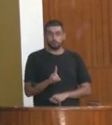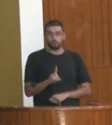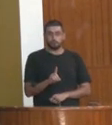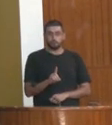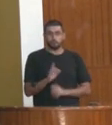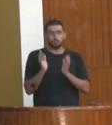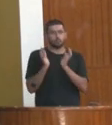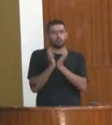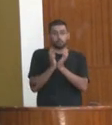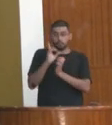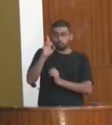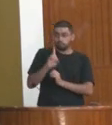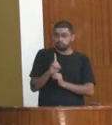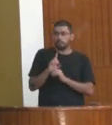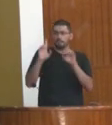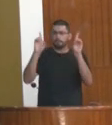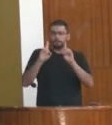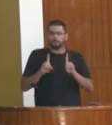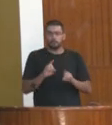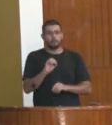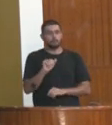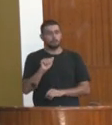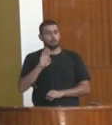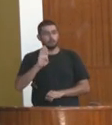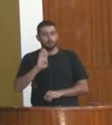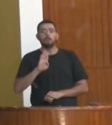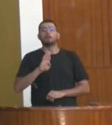diretoria da pessoa com deficiência da OAB, doutor